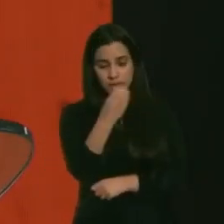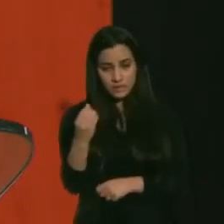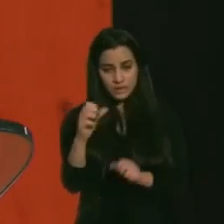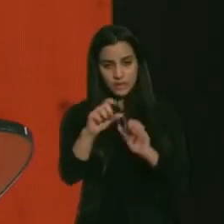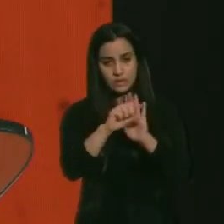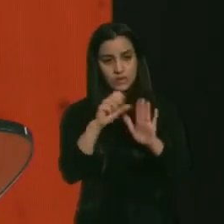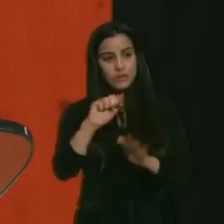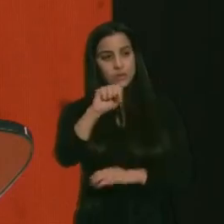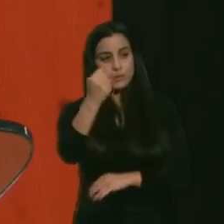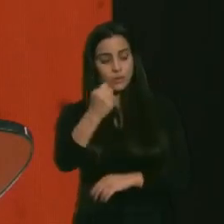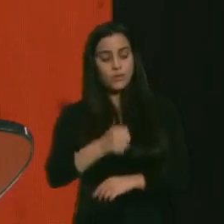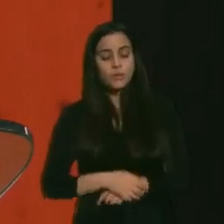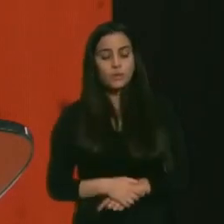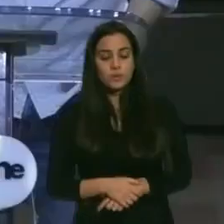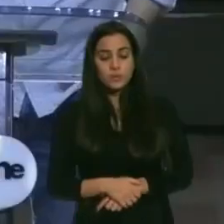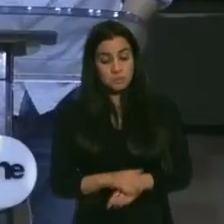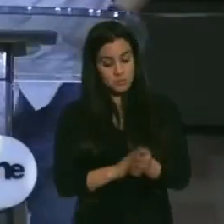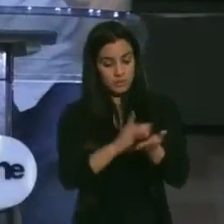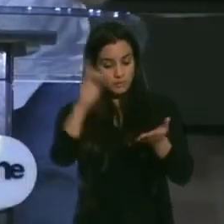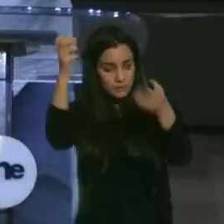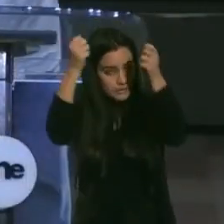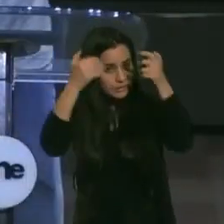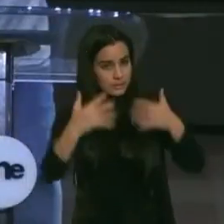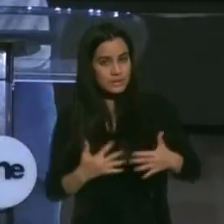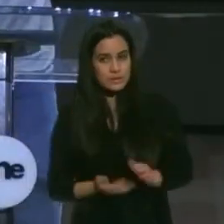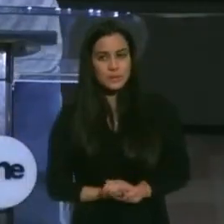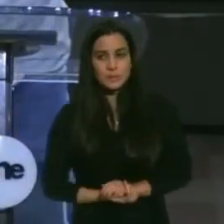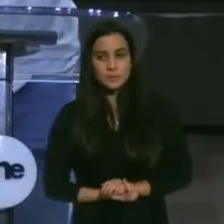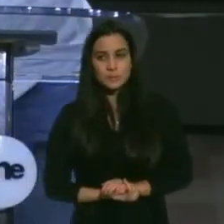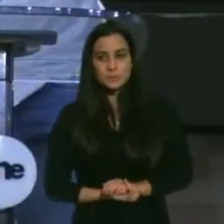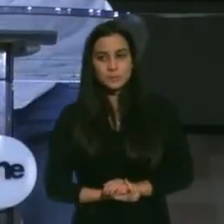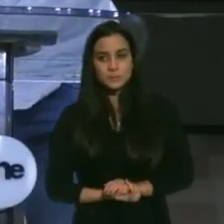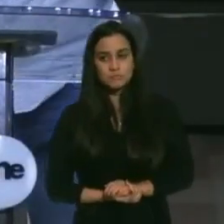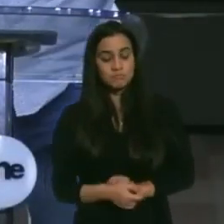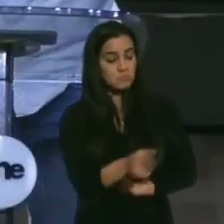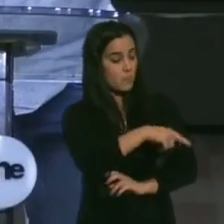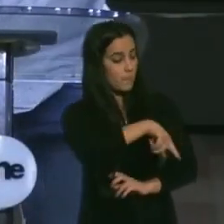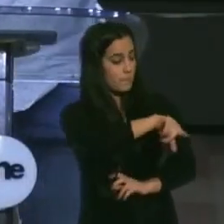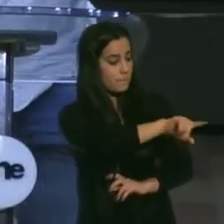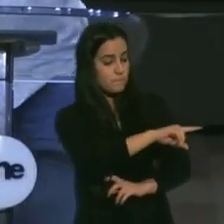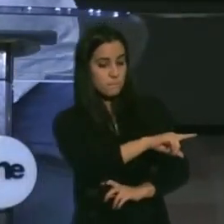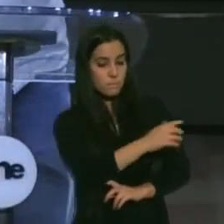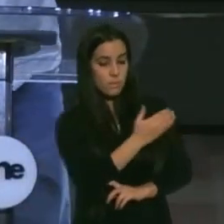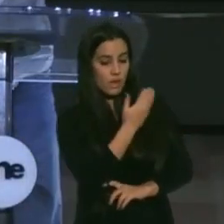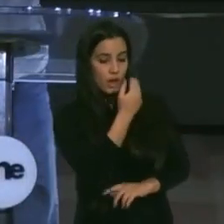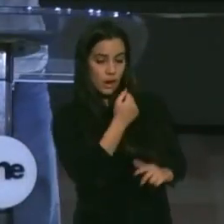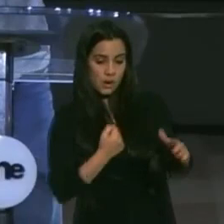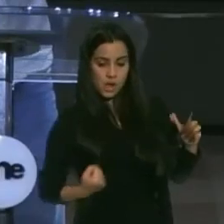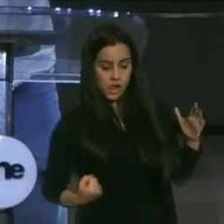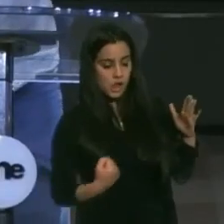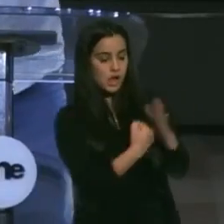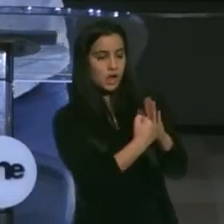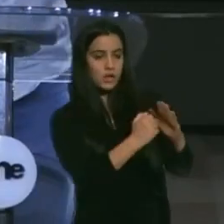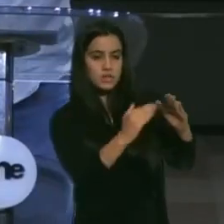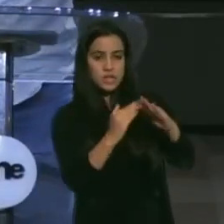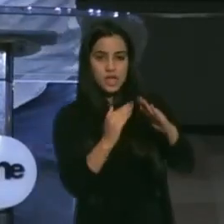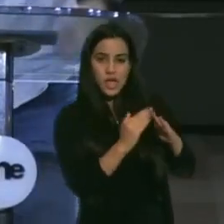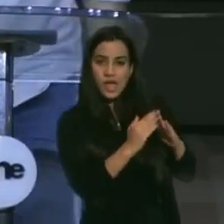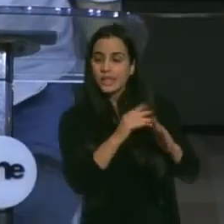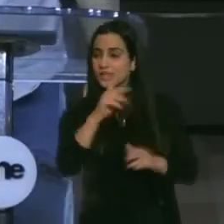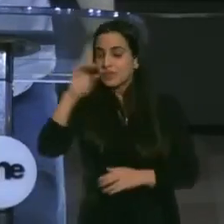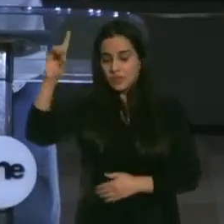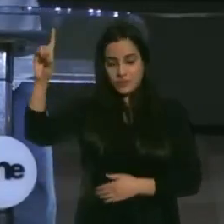8, quando a Bíblia diz: eles se banqueteiam na fartura da tua